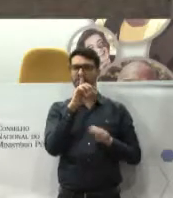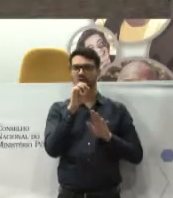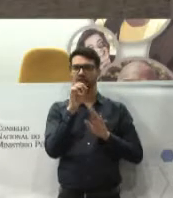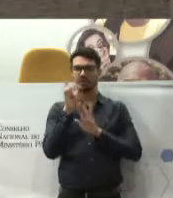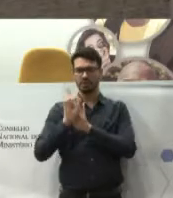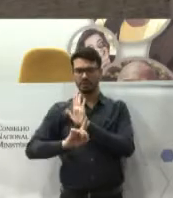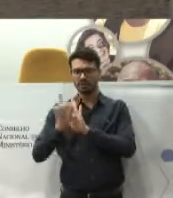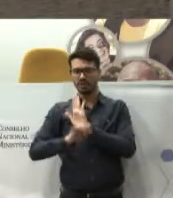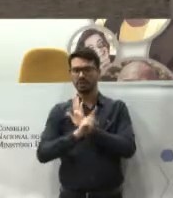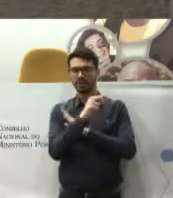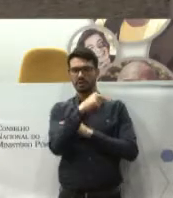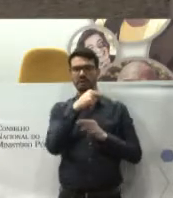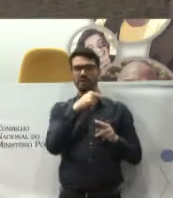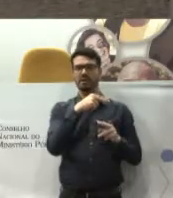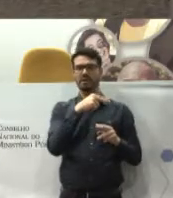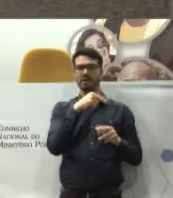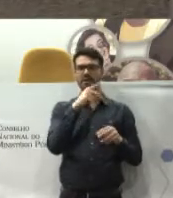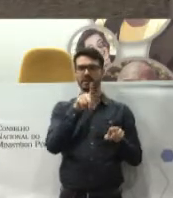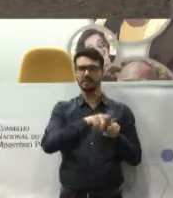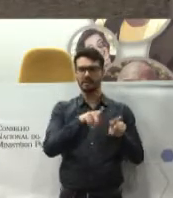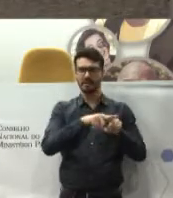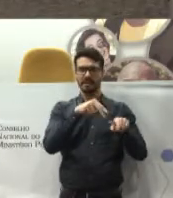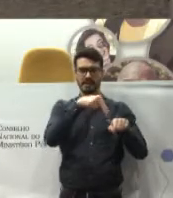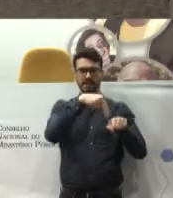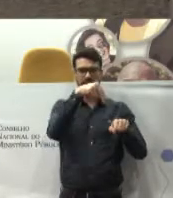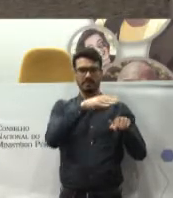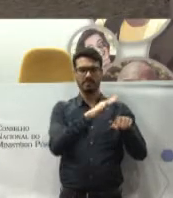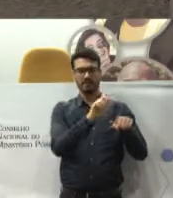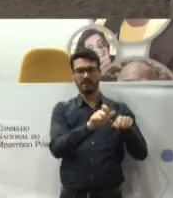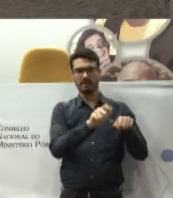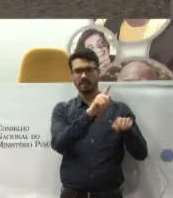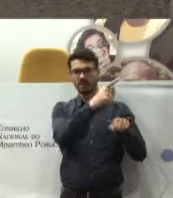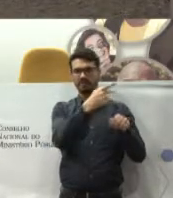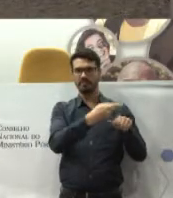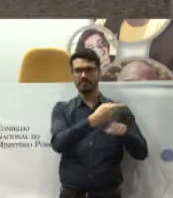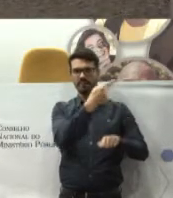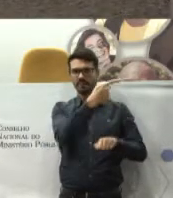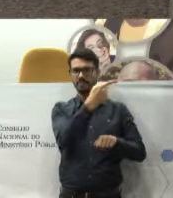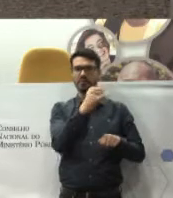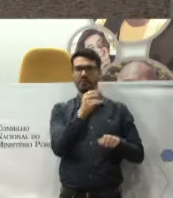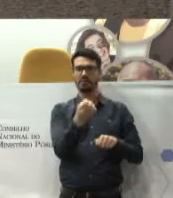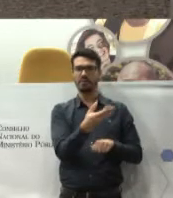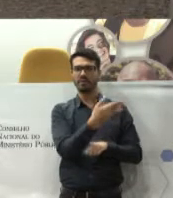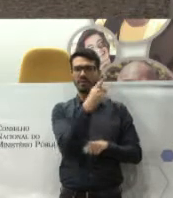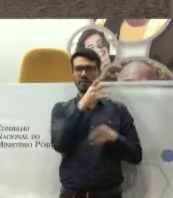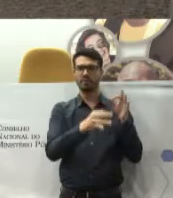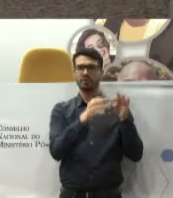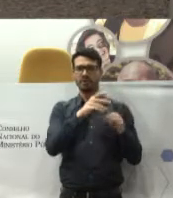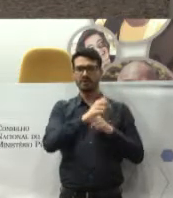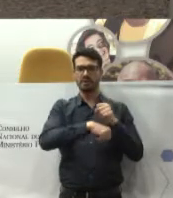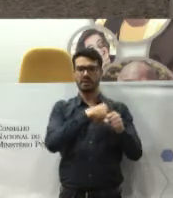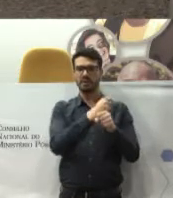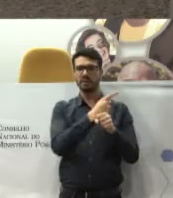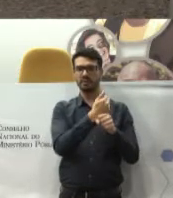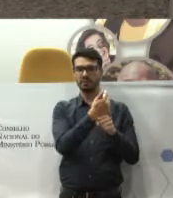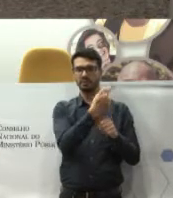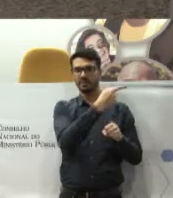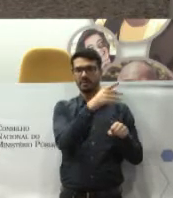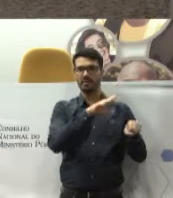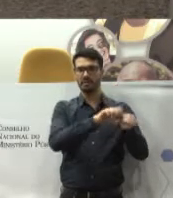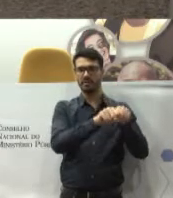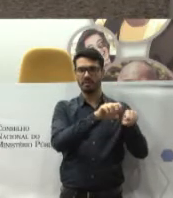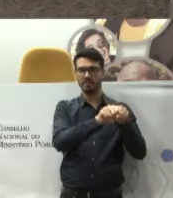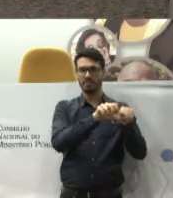em Poder Judiciário pela Fundação Getúlio Vargas, vencedora do Prêmio Inovare na categoria Juiz em 2010, formadora de magistrados